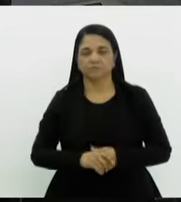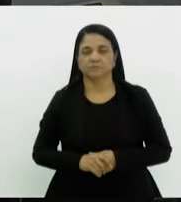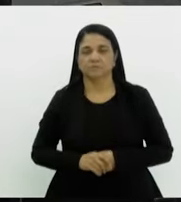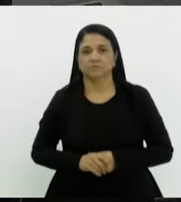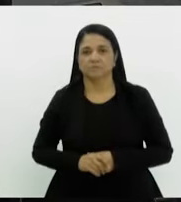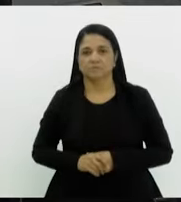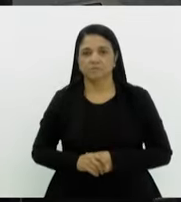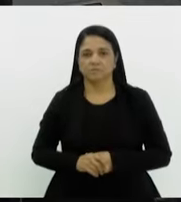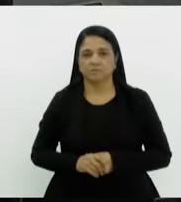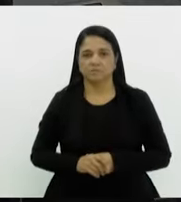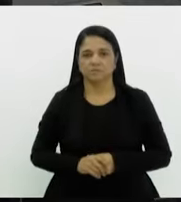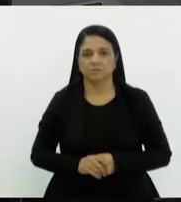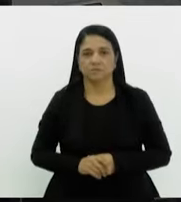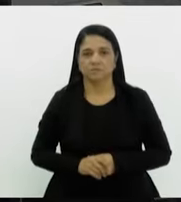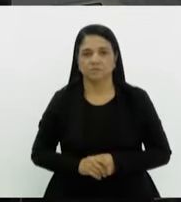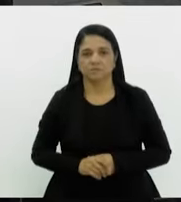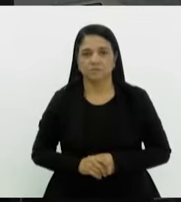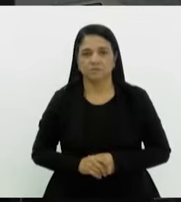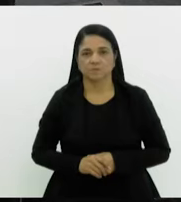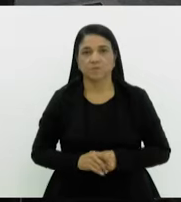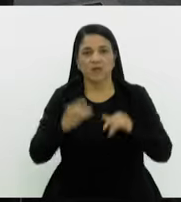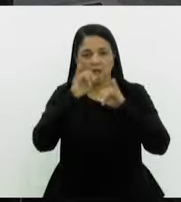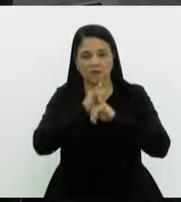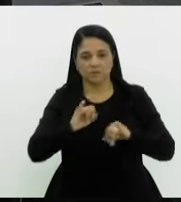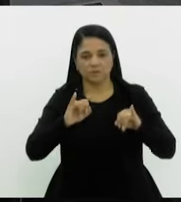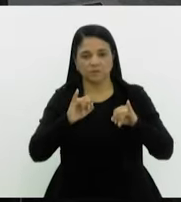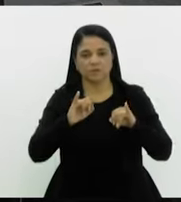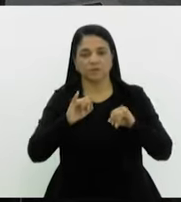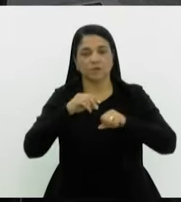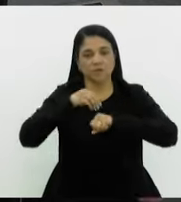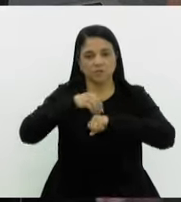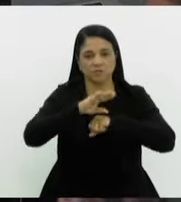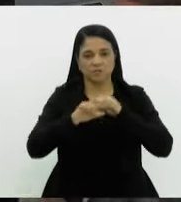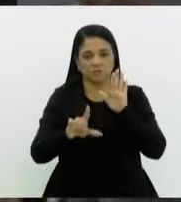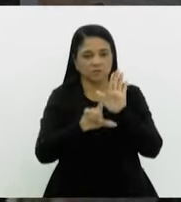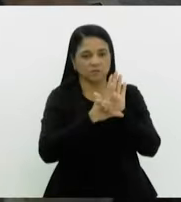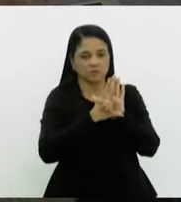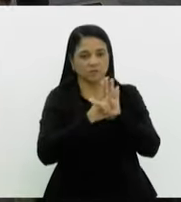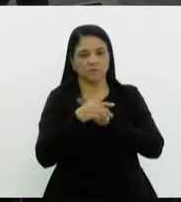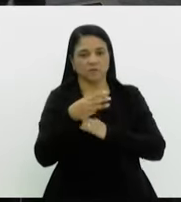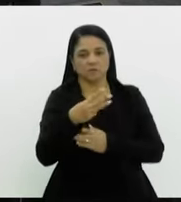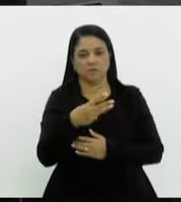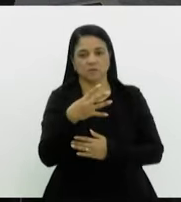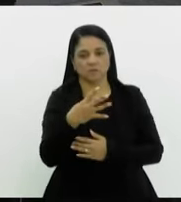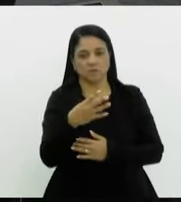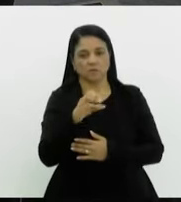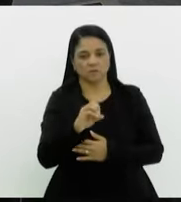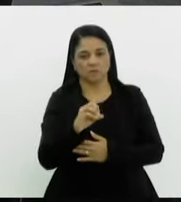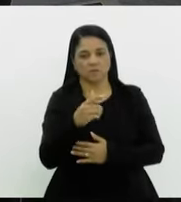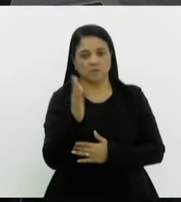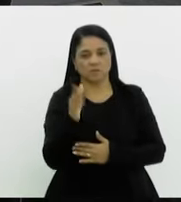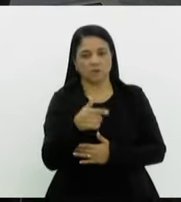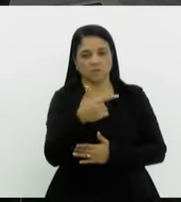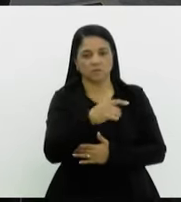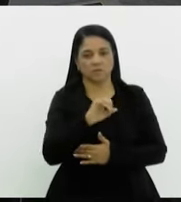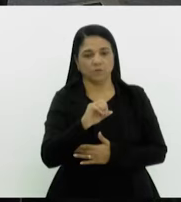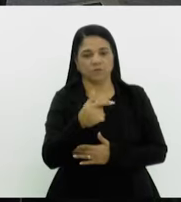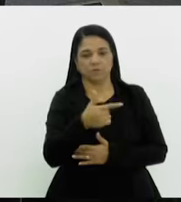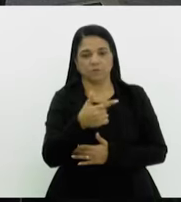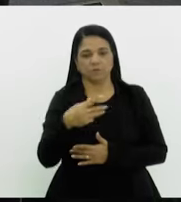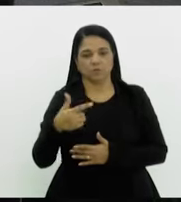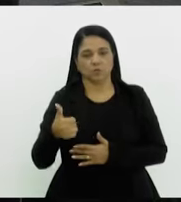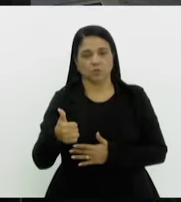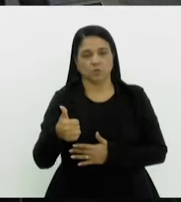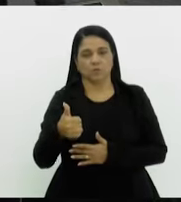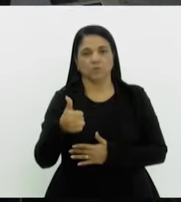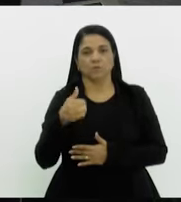Abstenção, pessoal, à bancada. Anuncio, indicação legislativa número 340 de 21, de